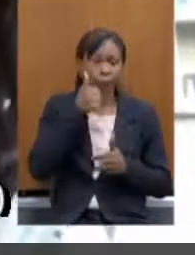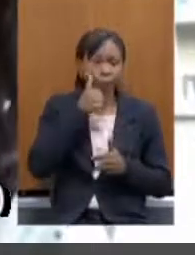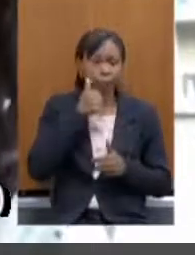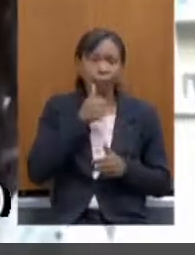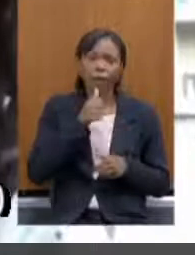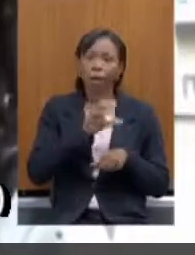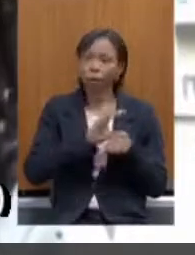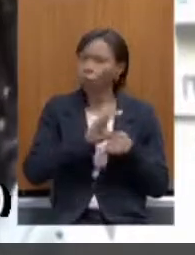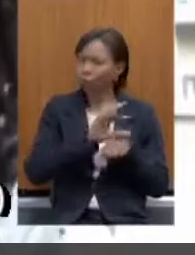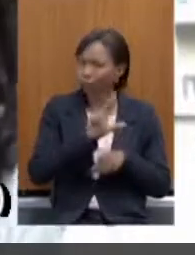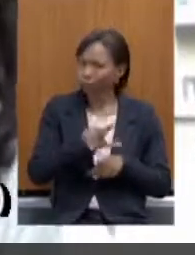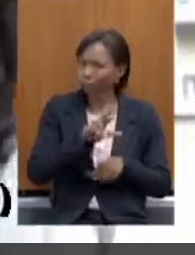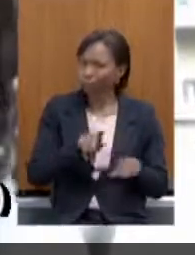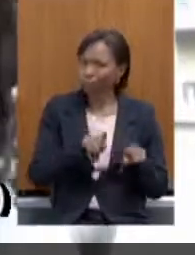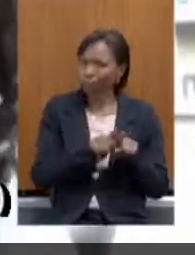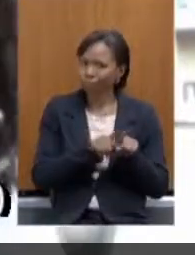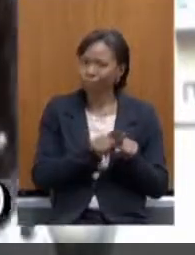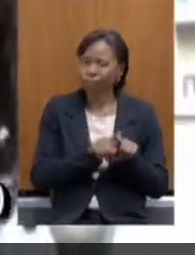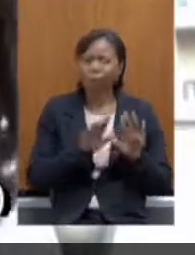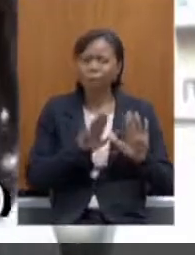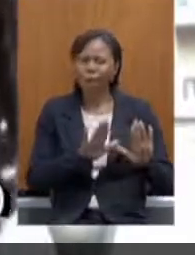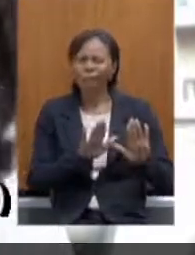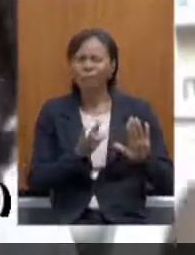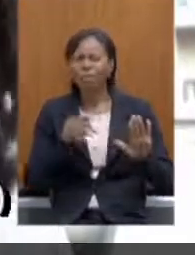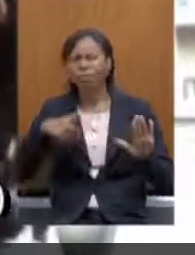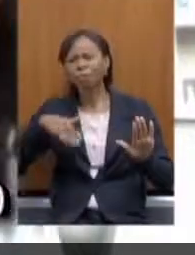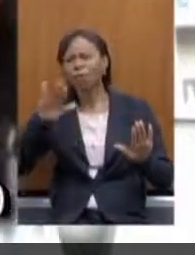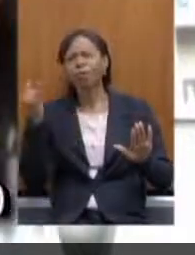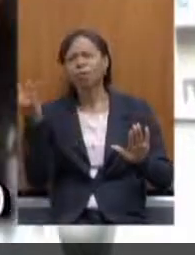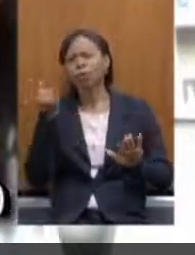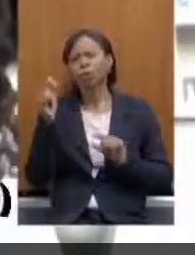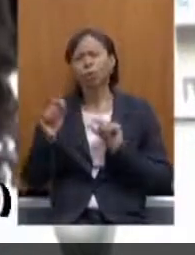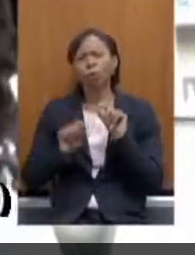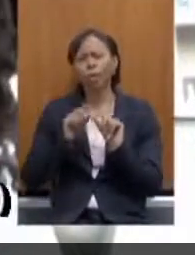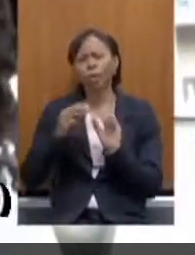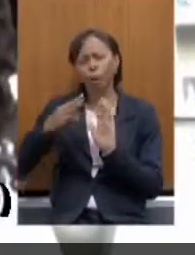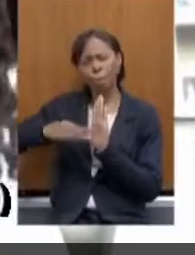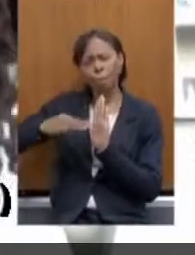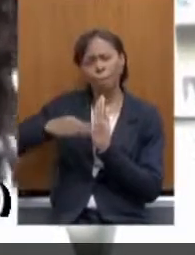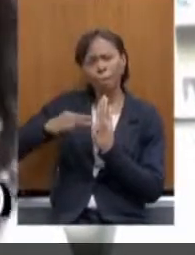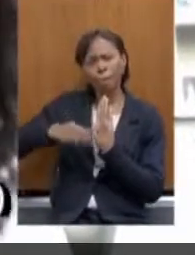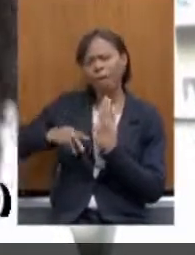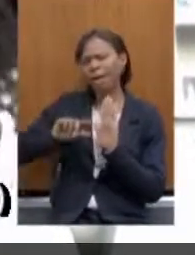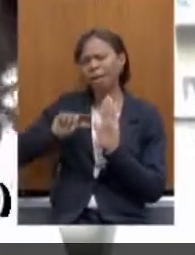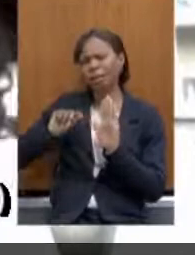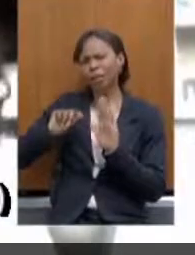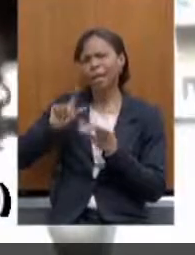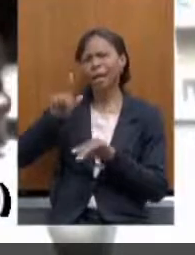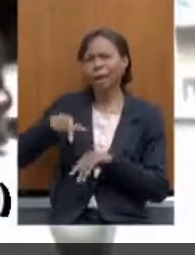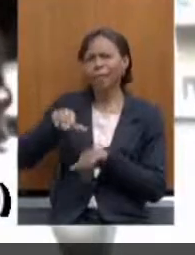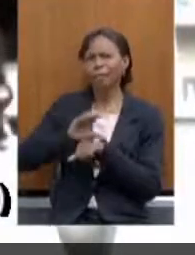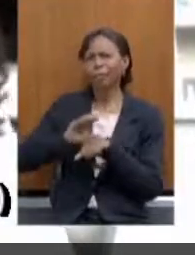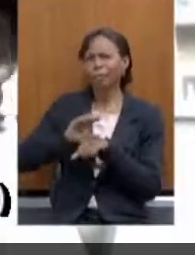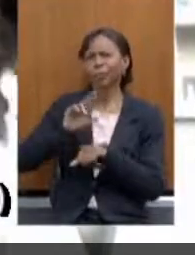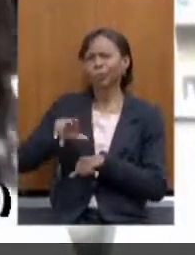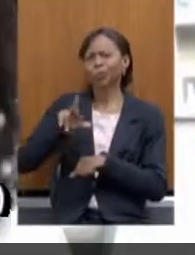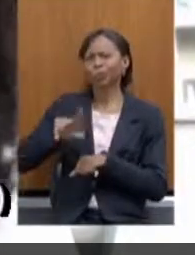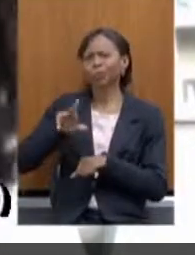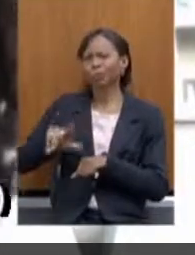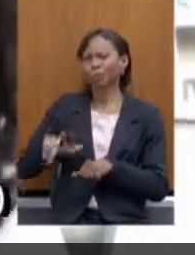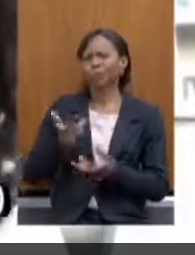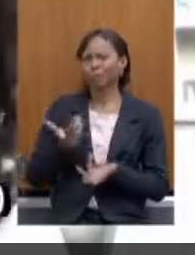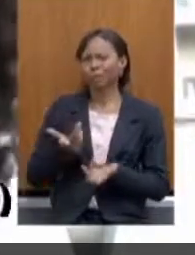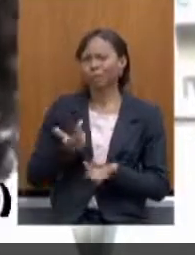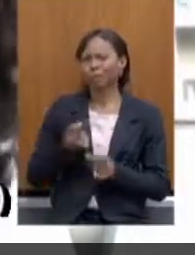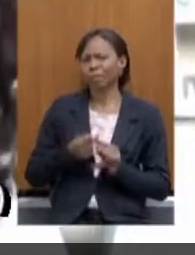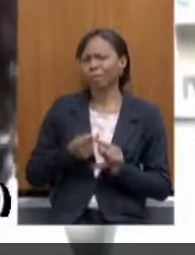constitucional as mulheres é mais importante dizer que o mesmo do que nós estamos levantando em construção que não